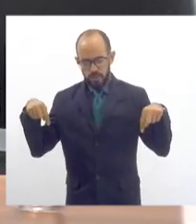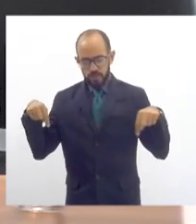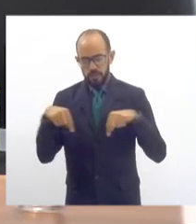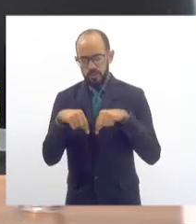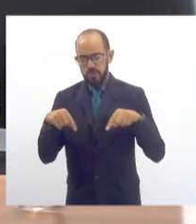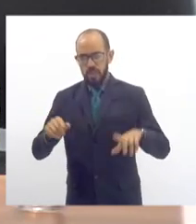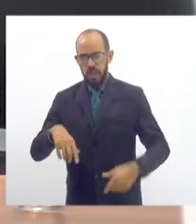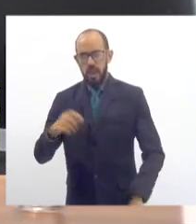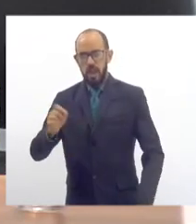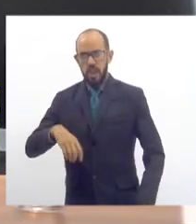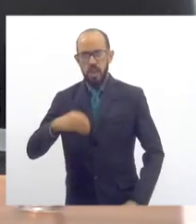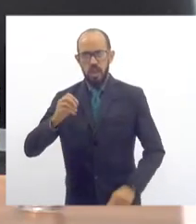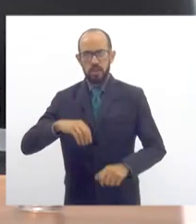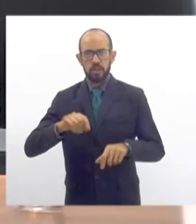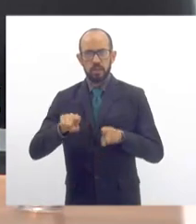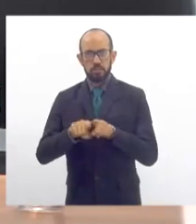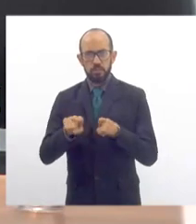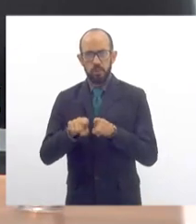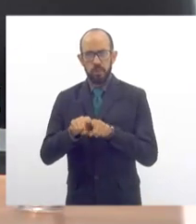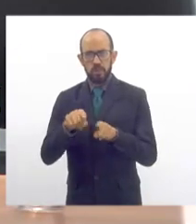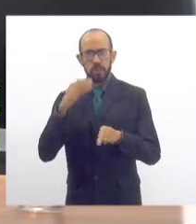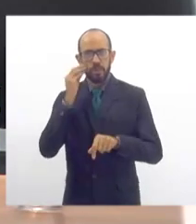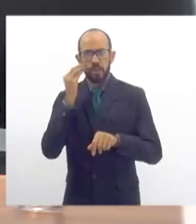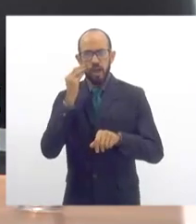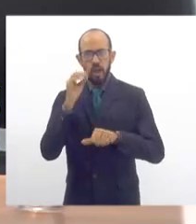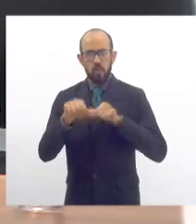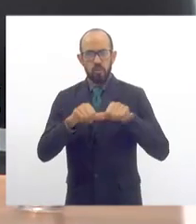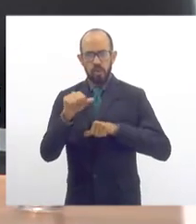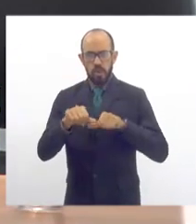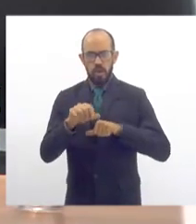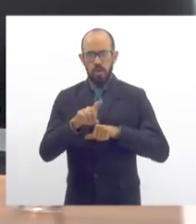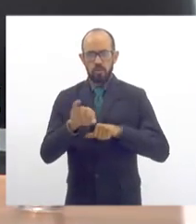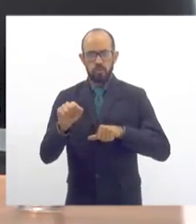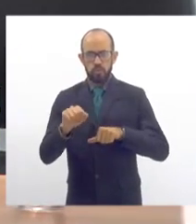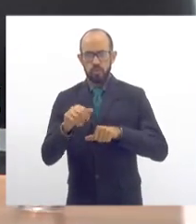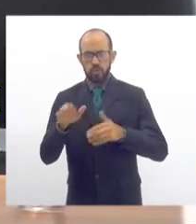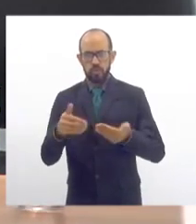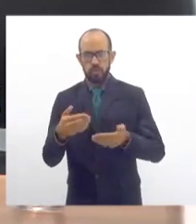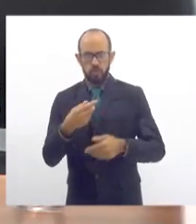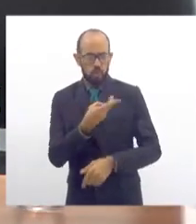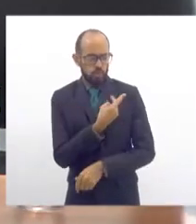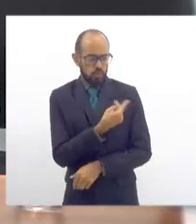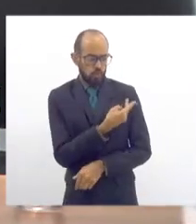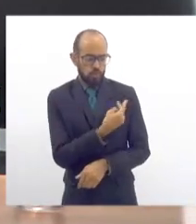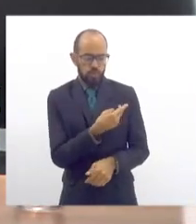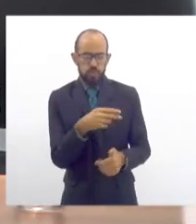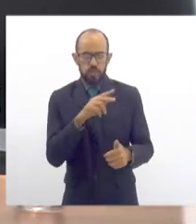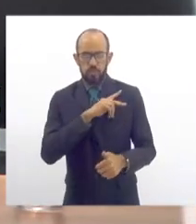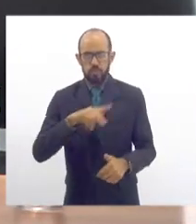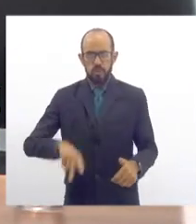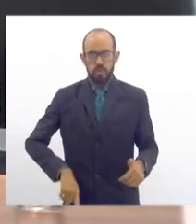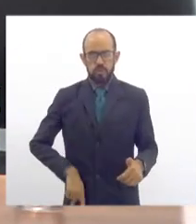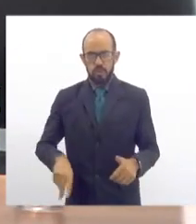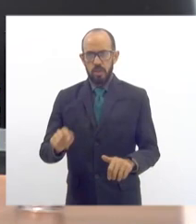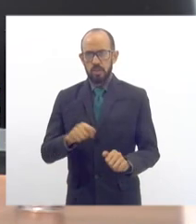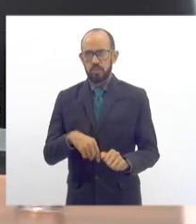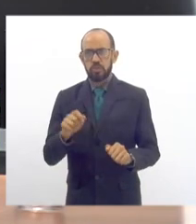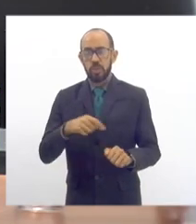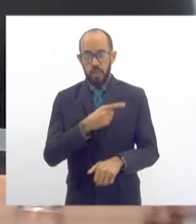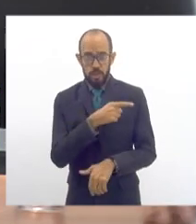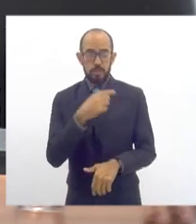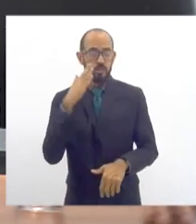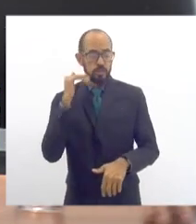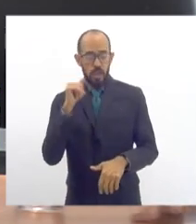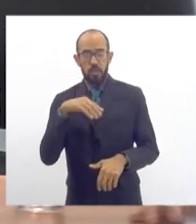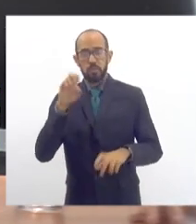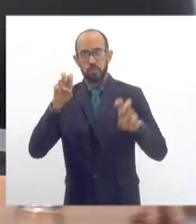com outros deputados aí para alterar datas. Então, vou co-presidir aqui com ele, que está bastante inteirado do tema,